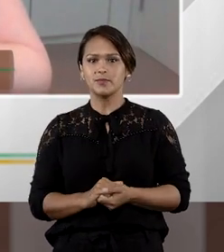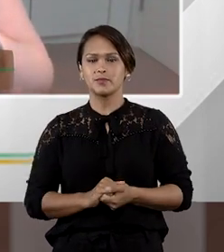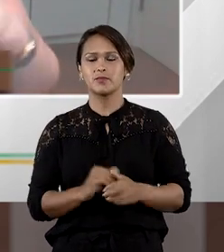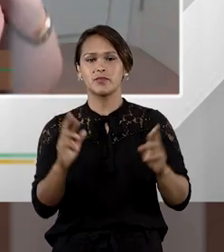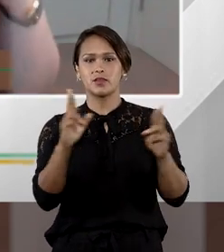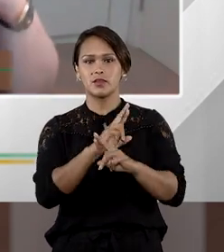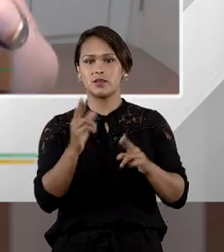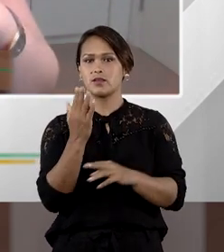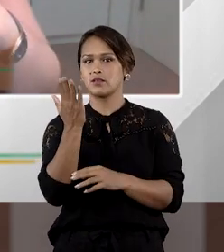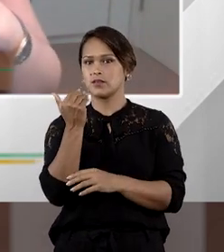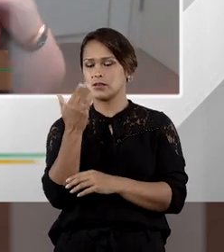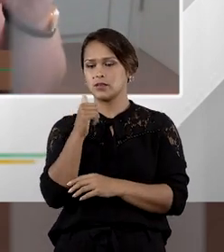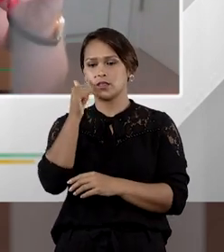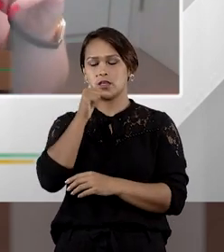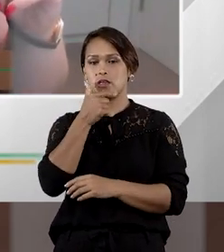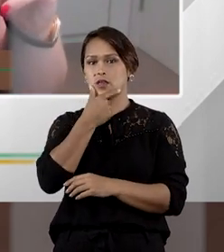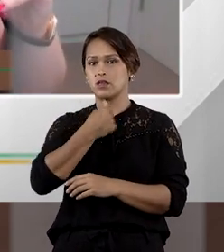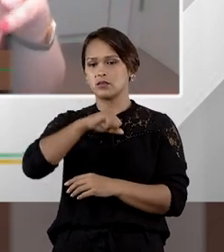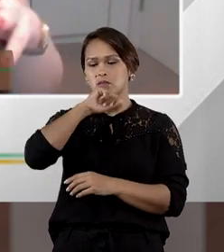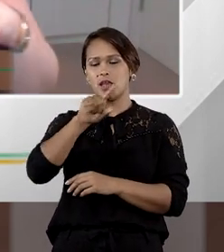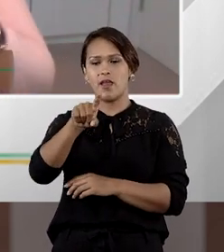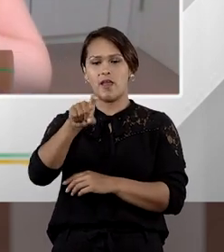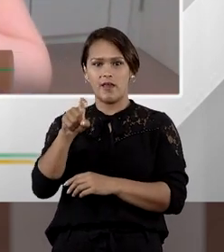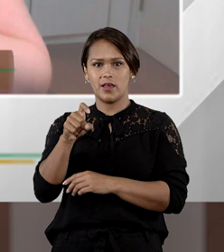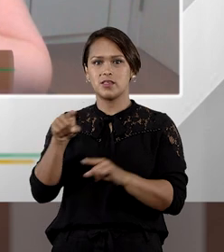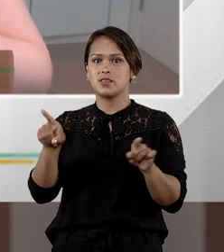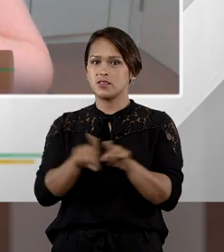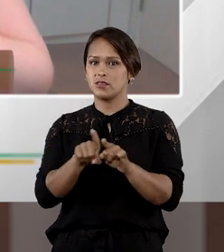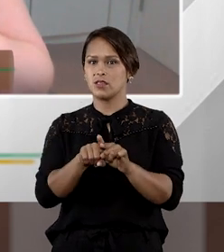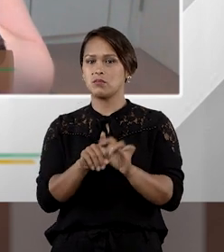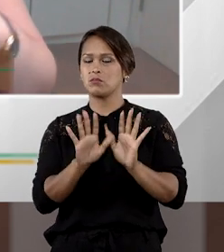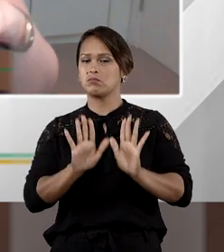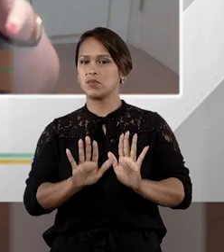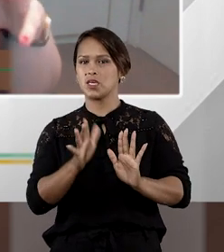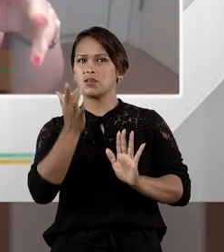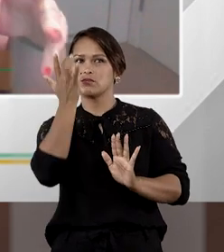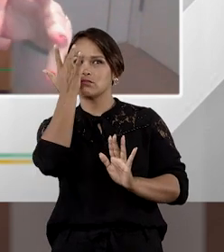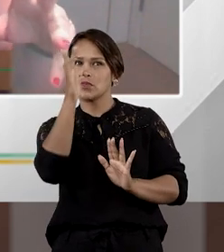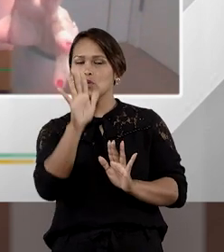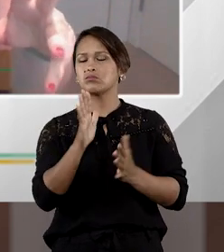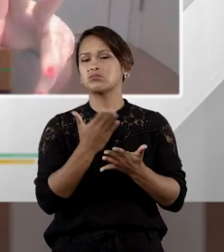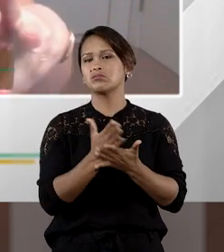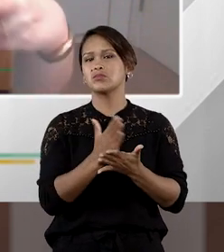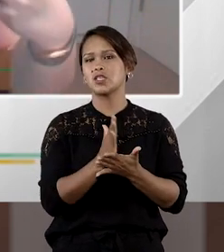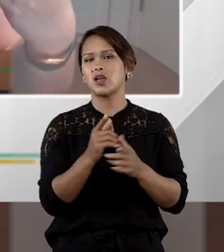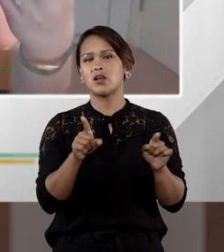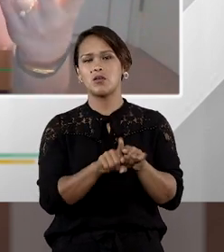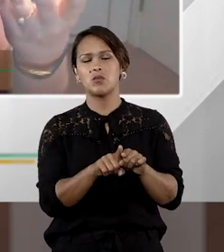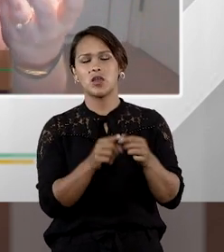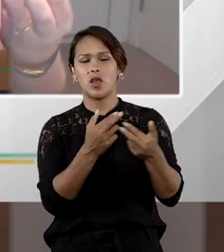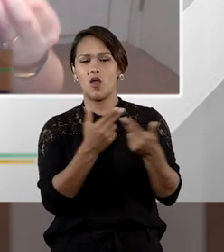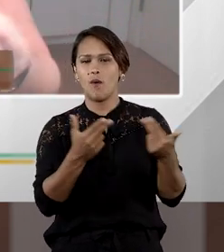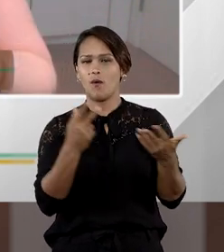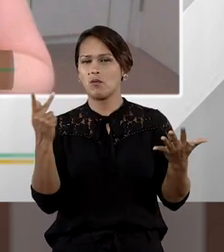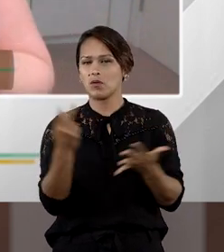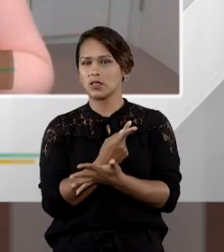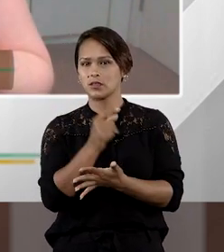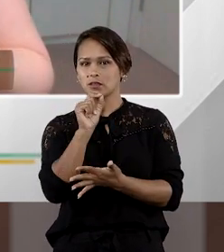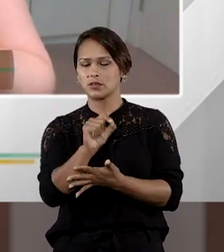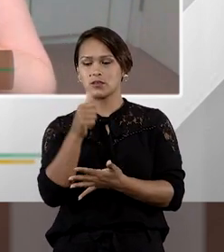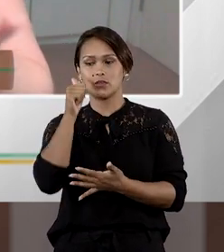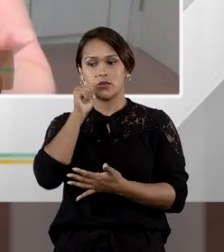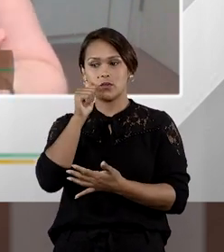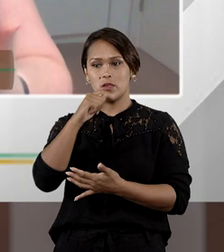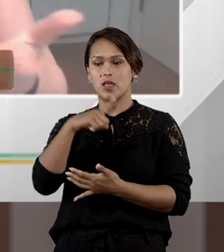Com relação aos alimentos entre cônjuges, ex-cônjuges, eu também fico assim um pouco chateada, porque muitas vezes, quando